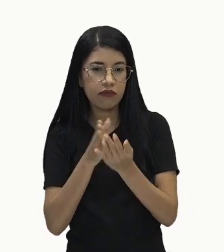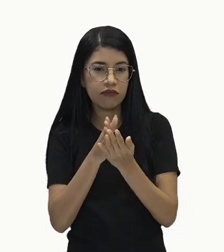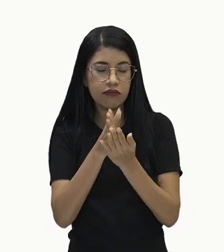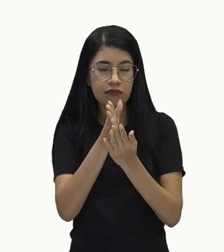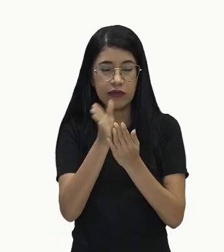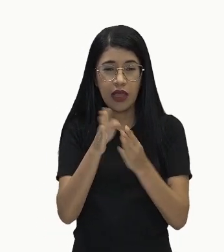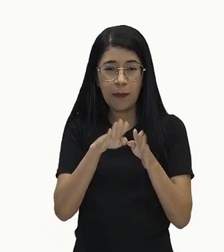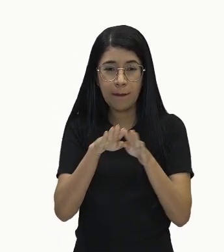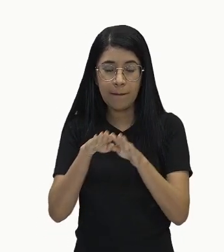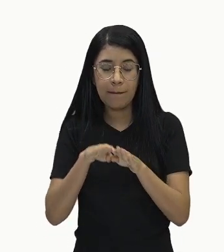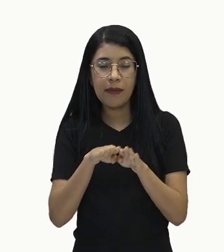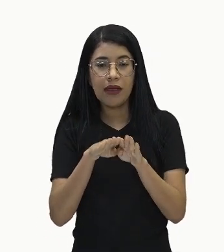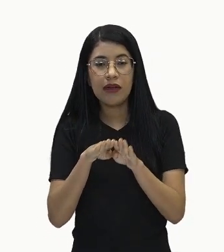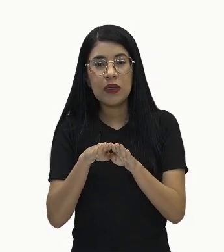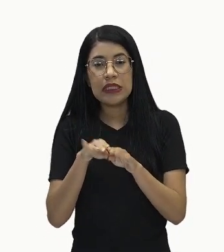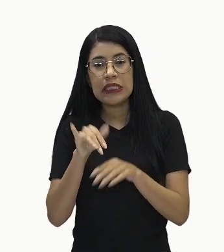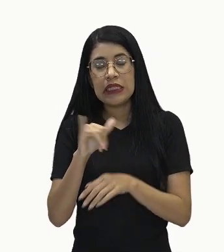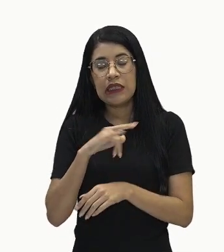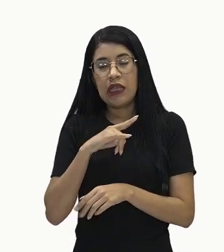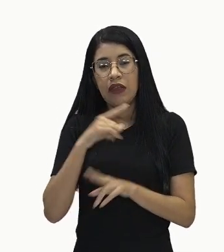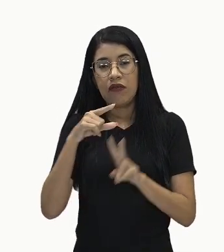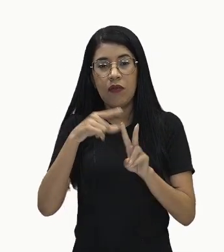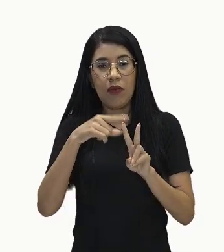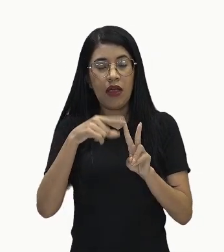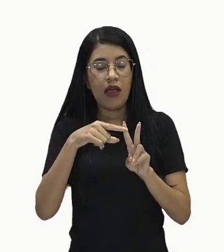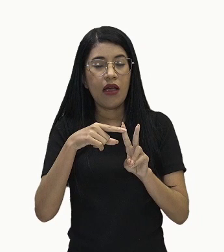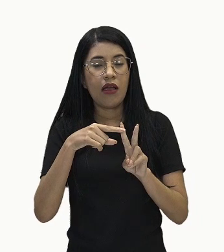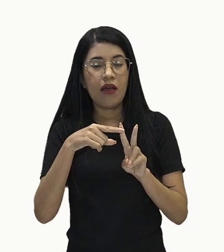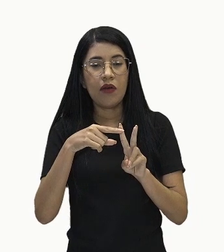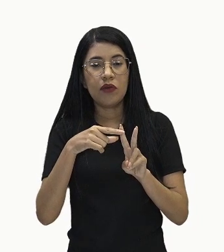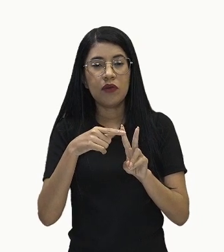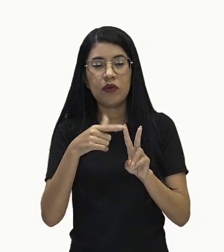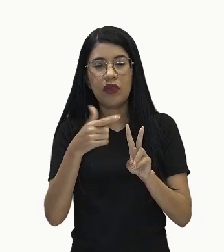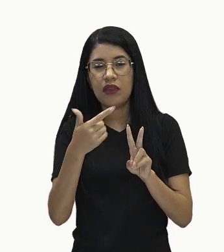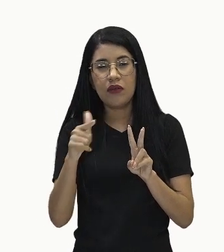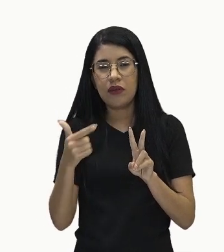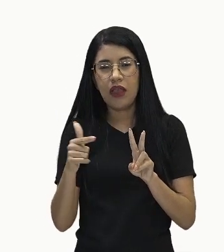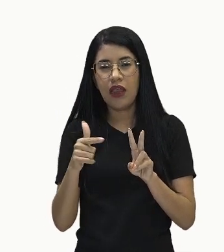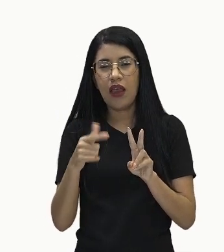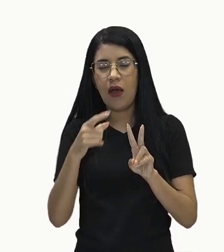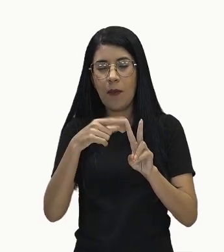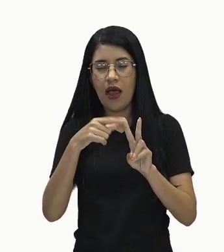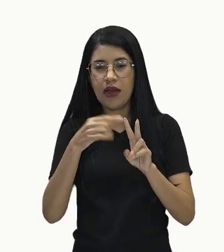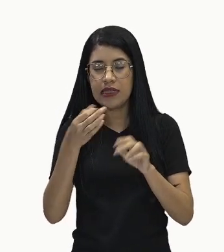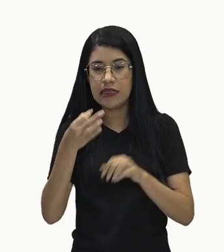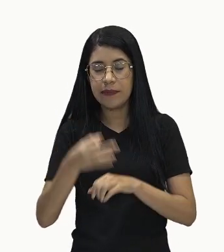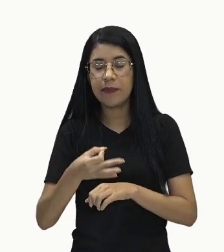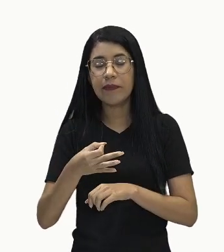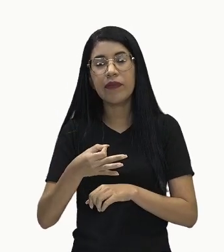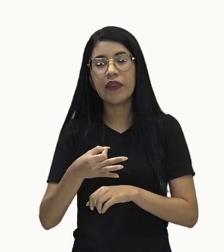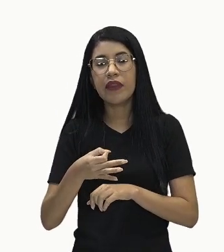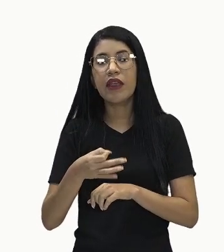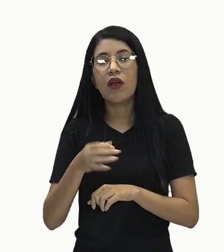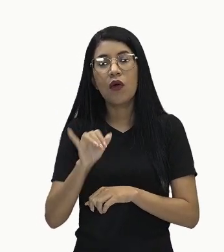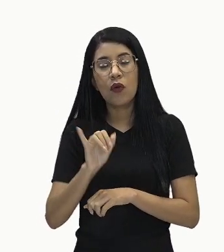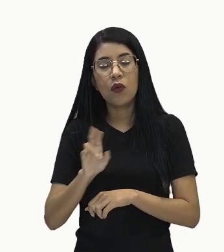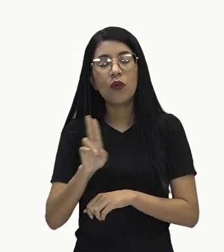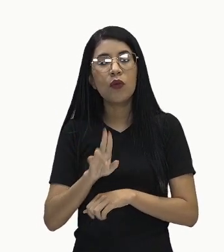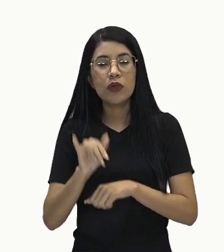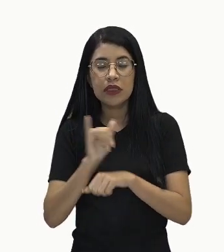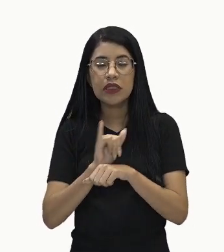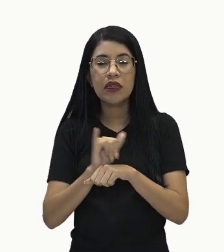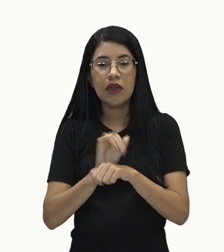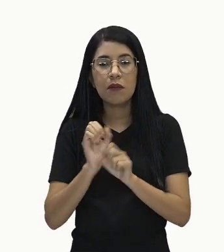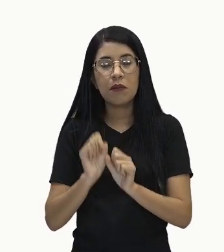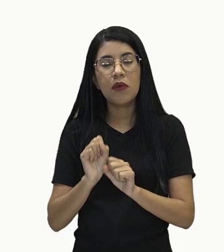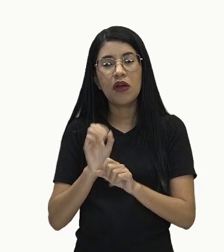vocês se depararem com uma situação para calcular desvio padrão, no qual você tem um radical